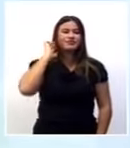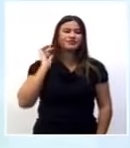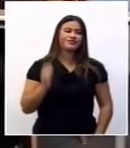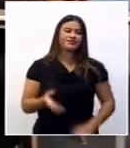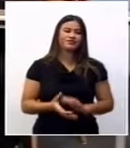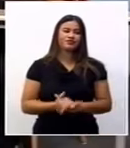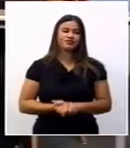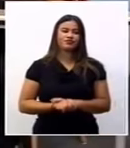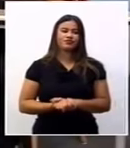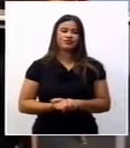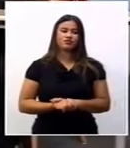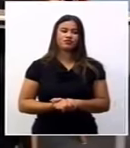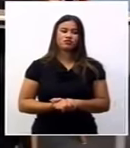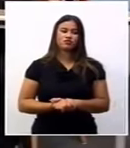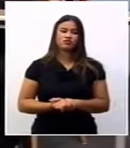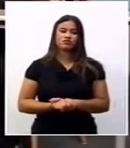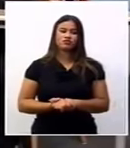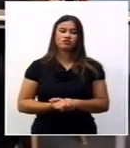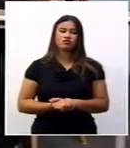que seria, então?